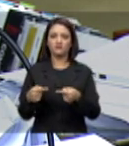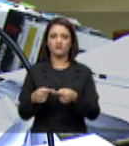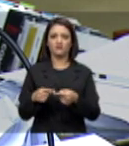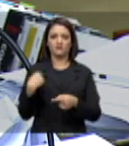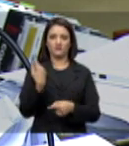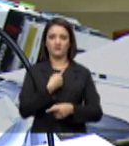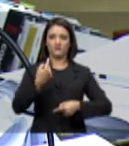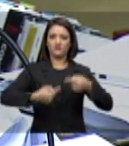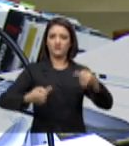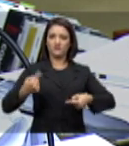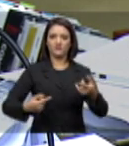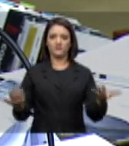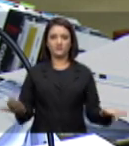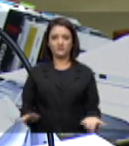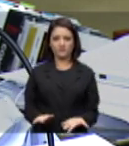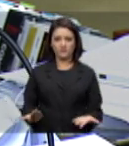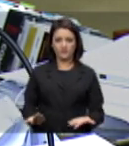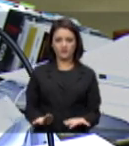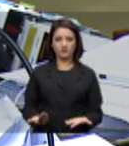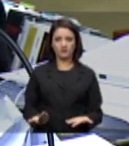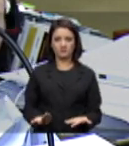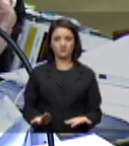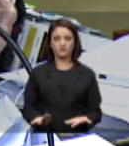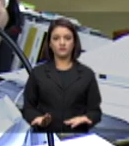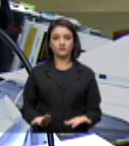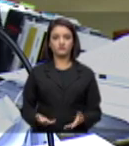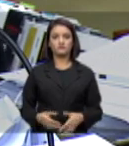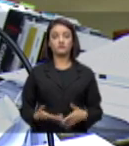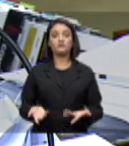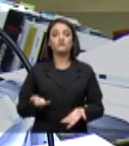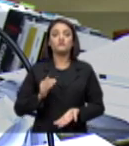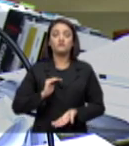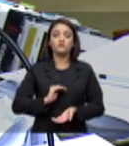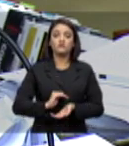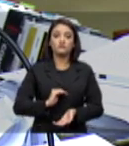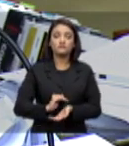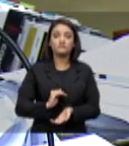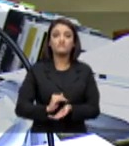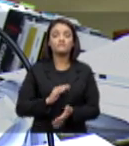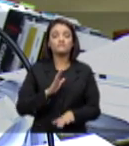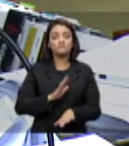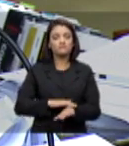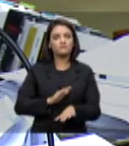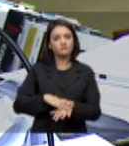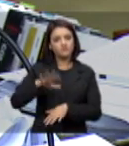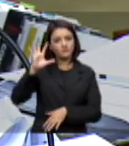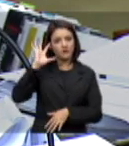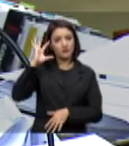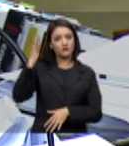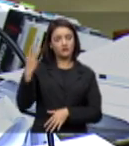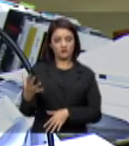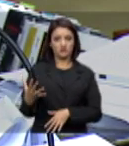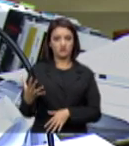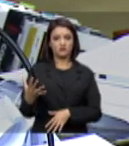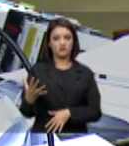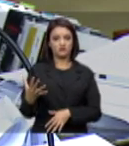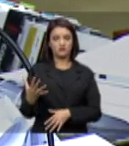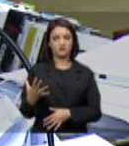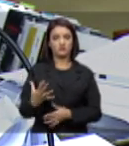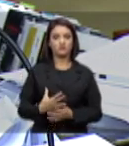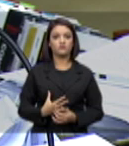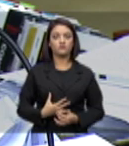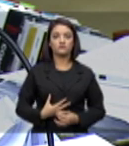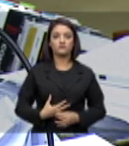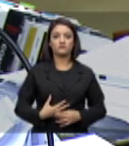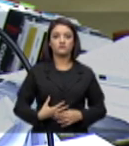agora e o supremo tribunal federal na fundamentação da sua decisão e inclusive foi uma